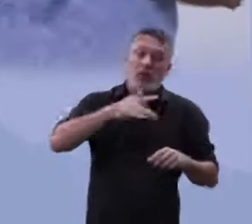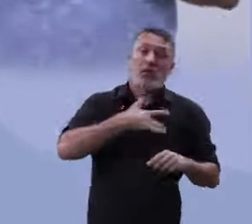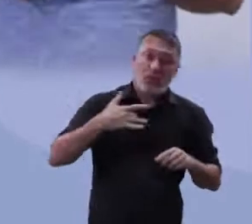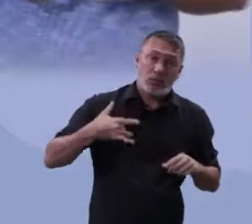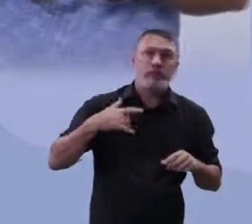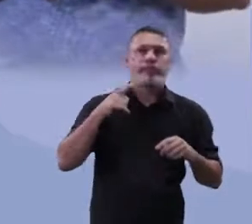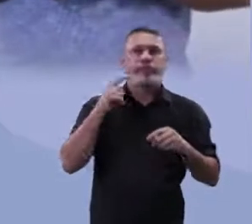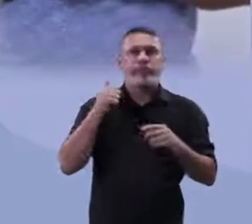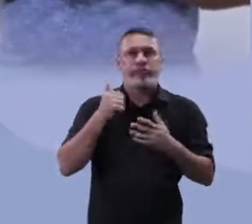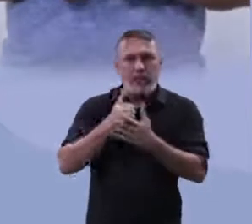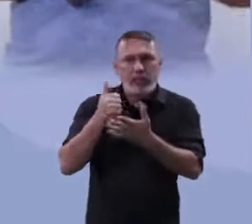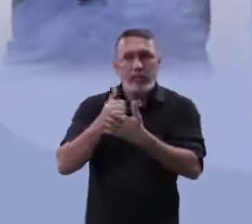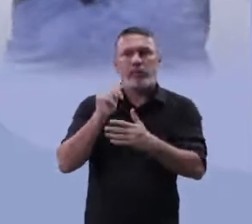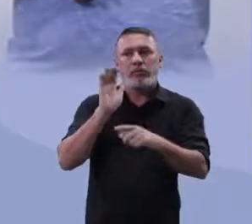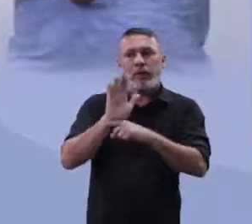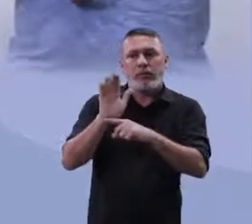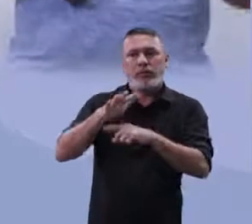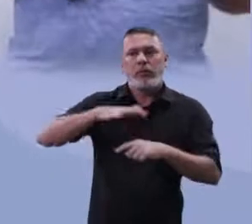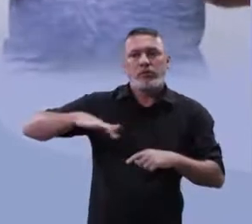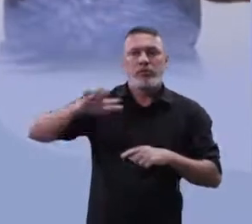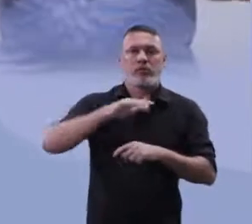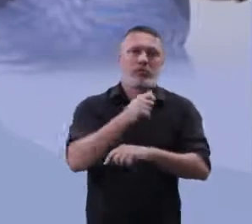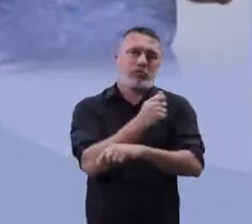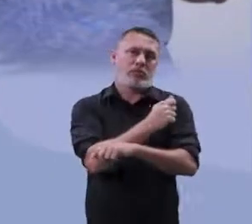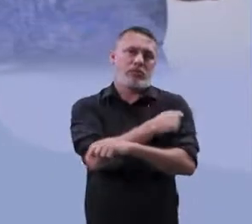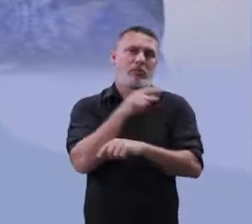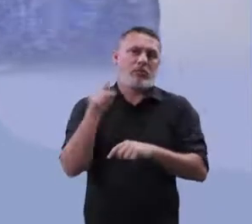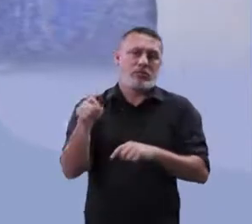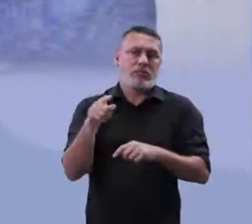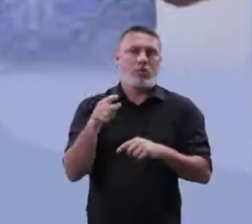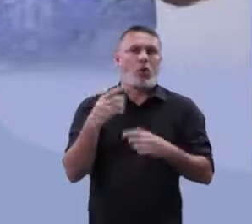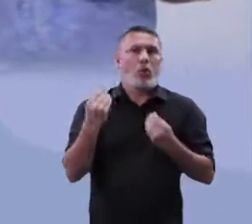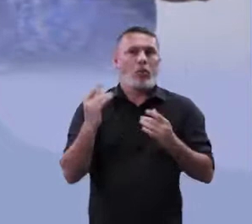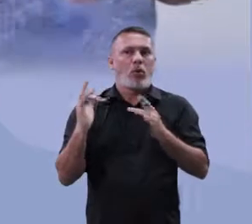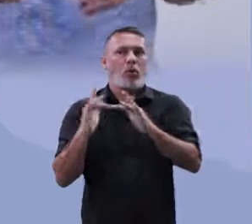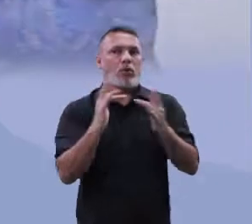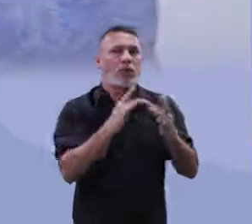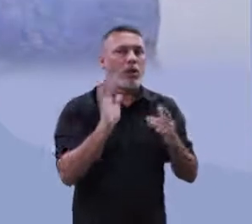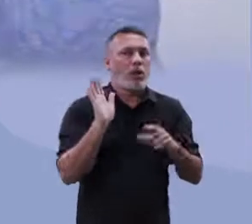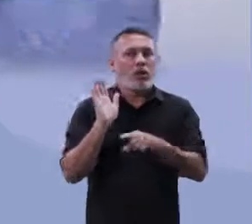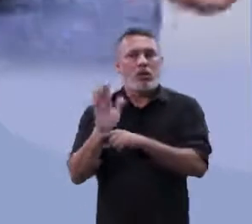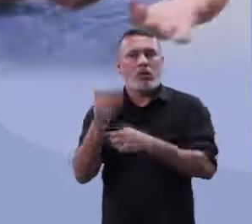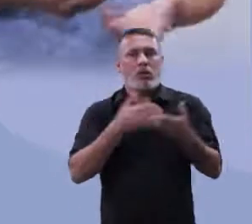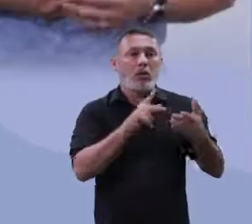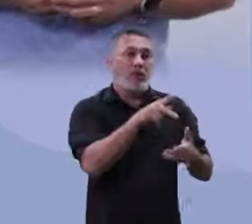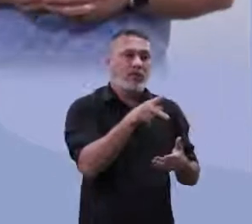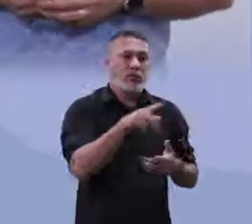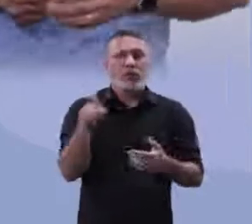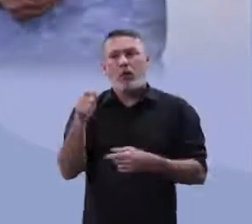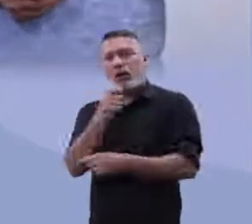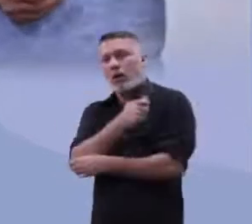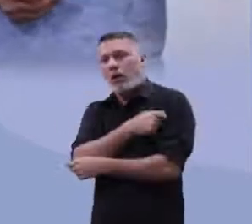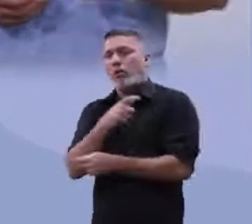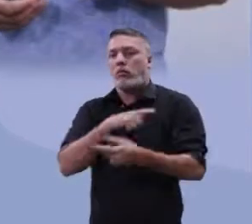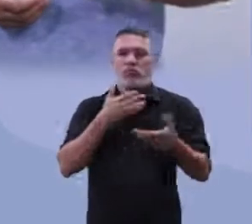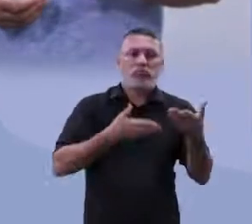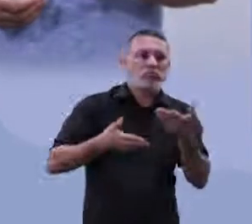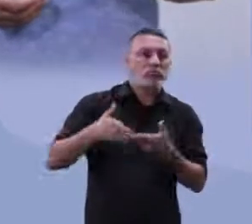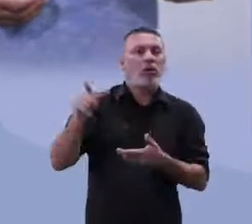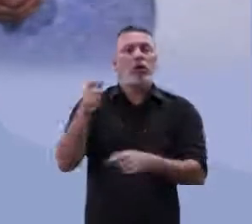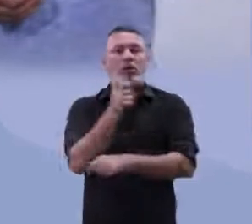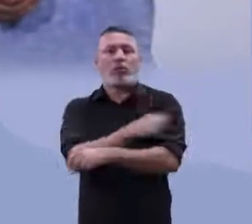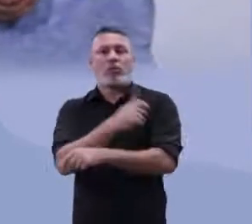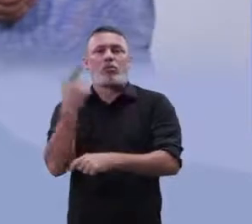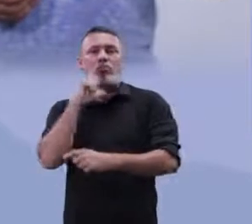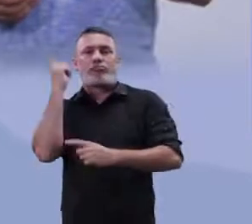saúde, atendendo esses alunos e fazendo aquela, né, ponte entre o professor e esse aluno, auxiliando o professor também para que esse